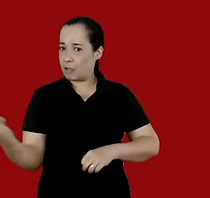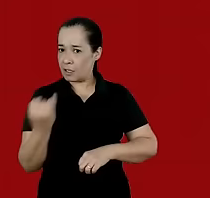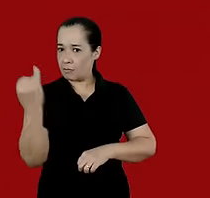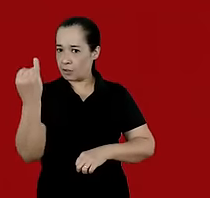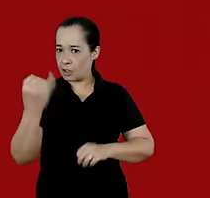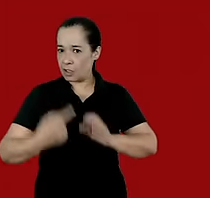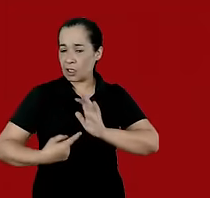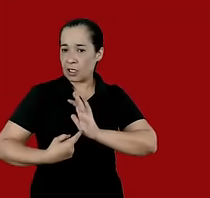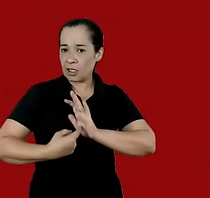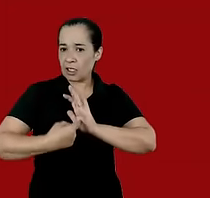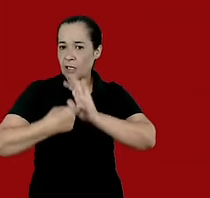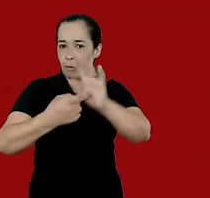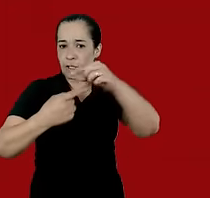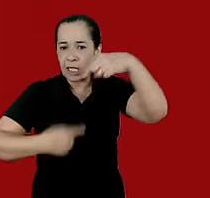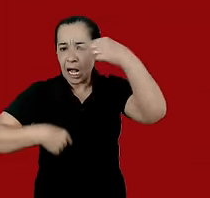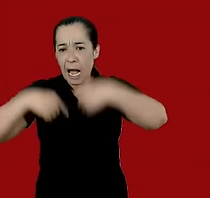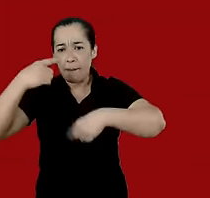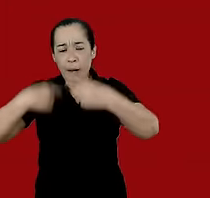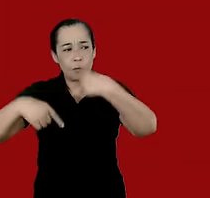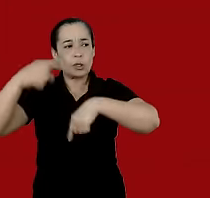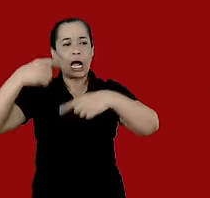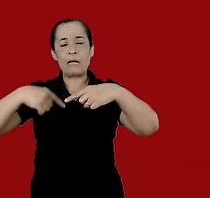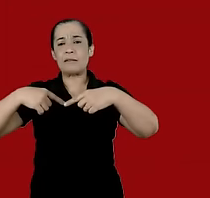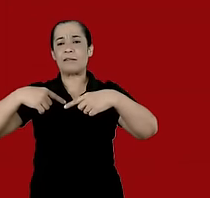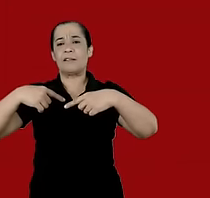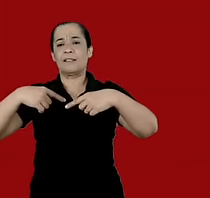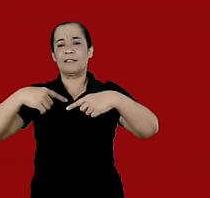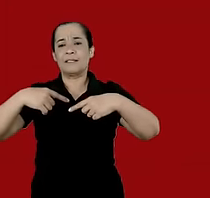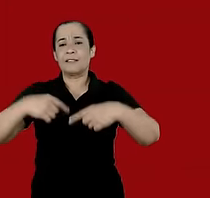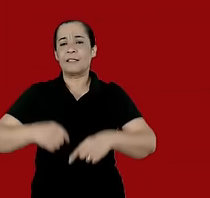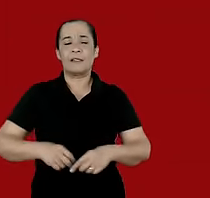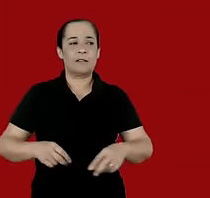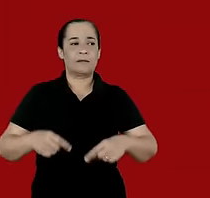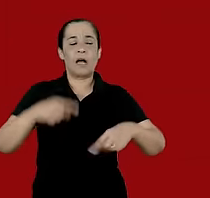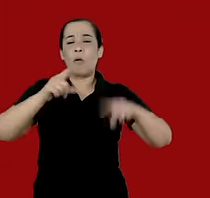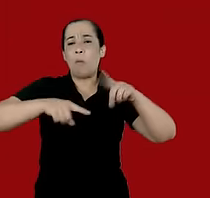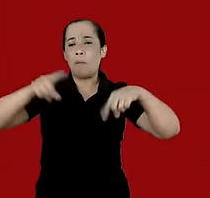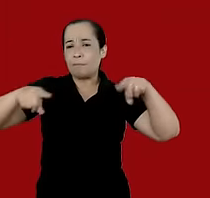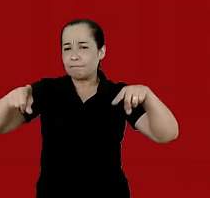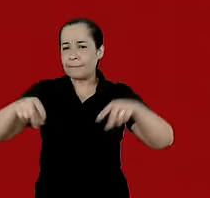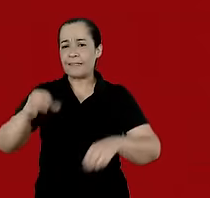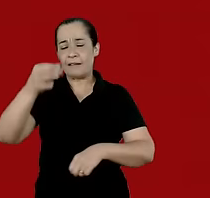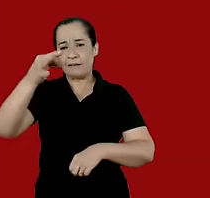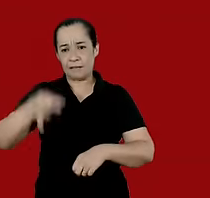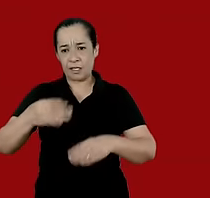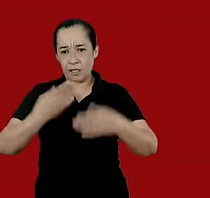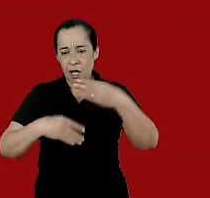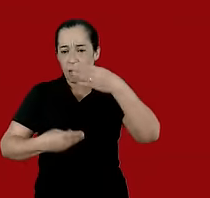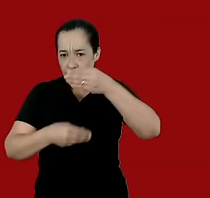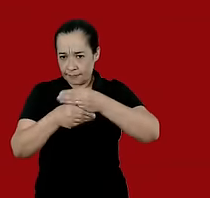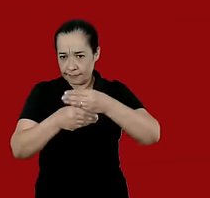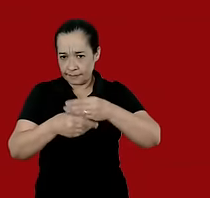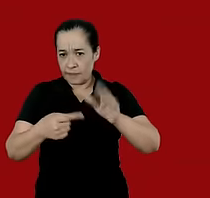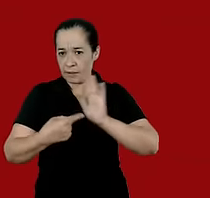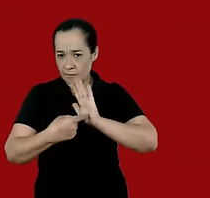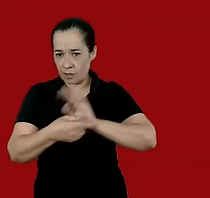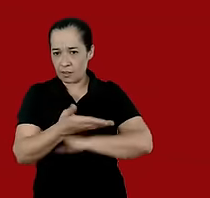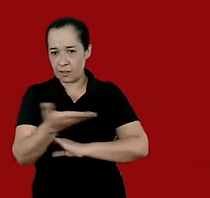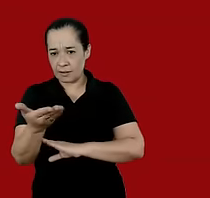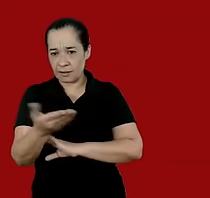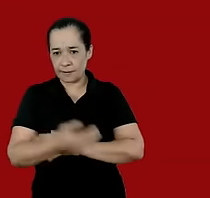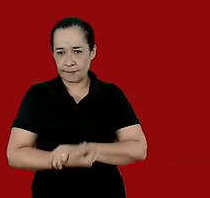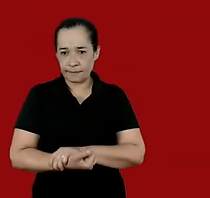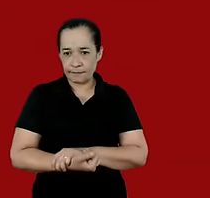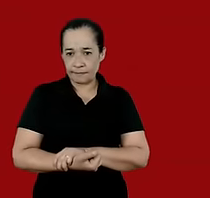no preço de alimentos adicionando volatilidade no preço de alimentos você gera uma incerteza adicional então a gente vê aí eh que de